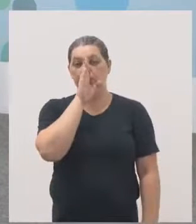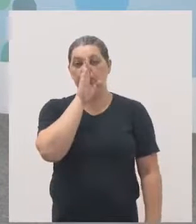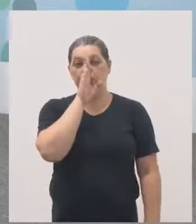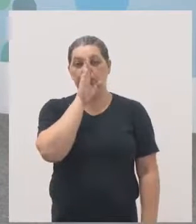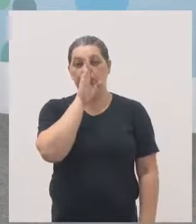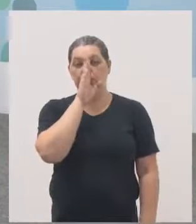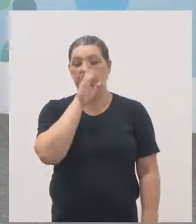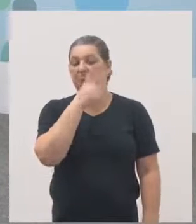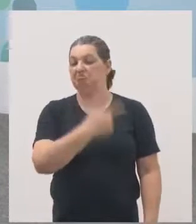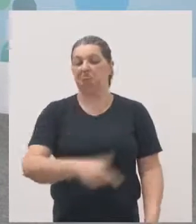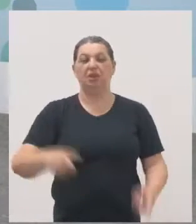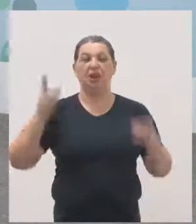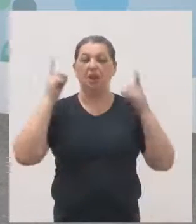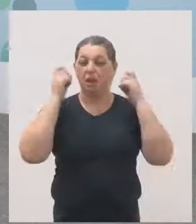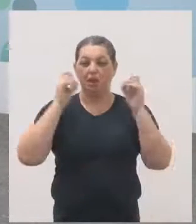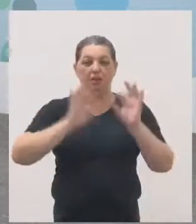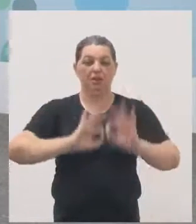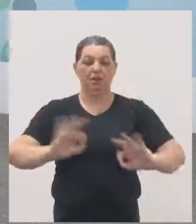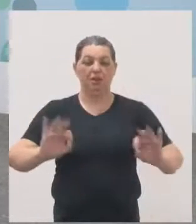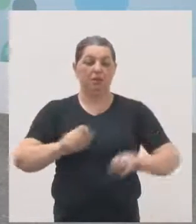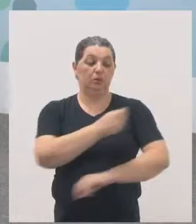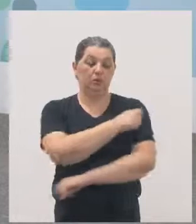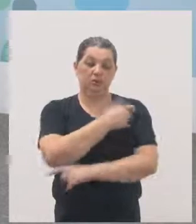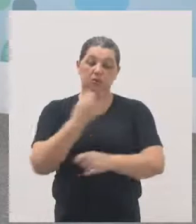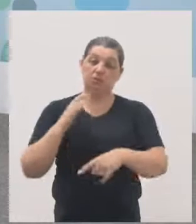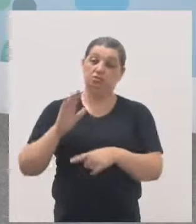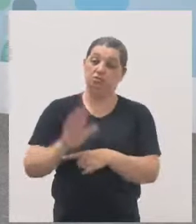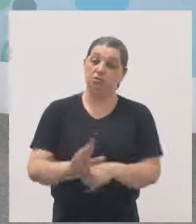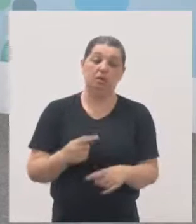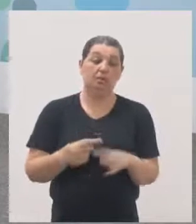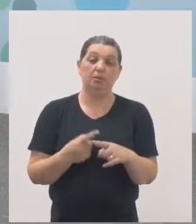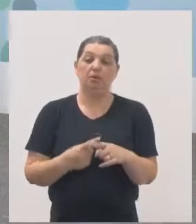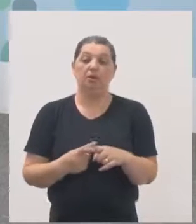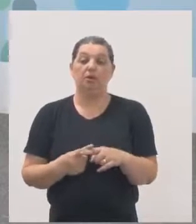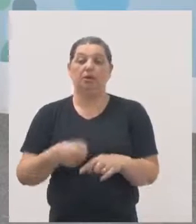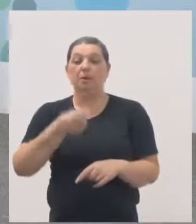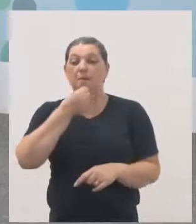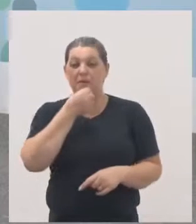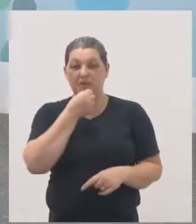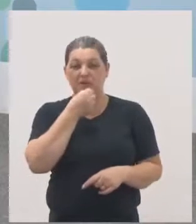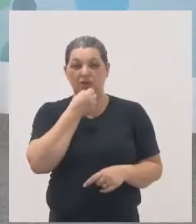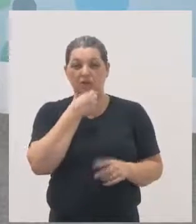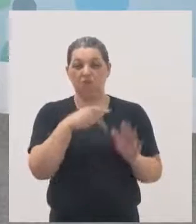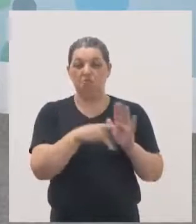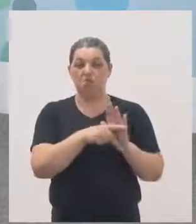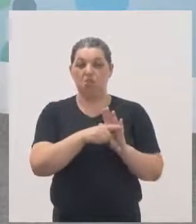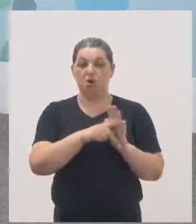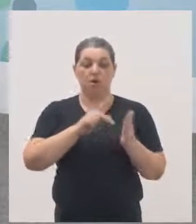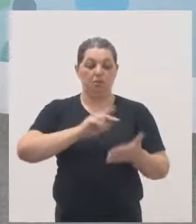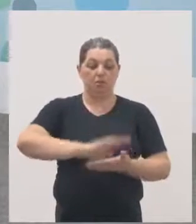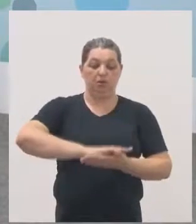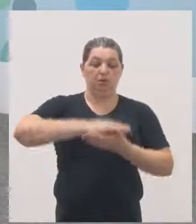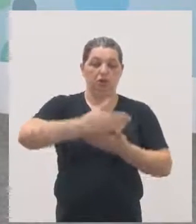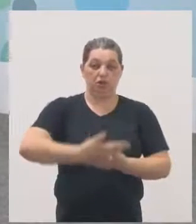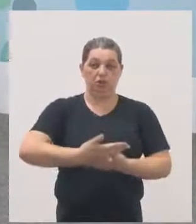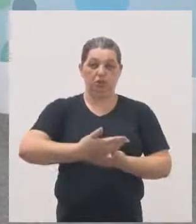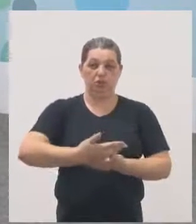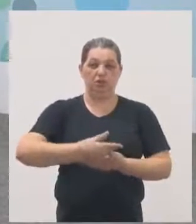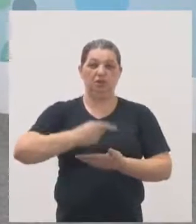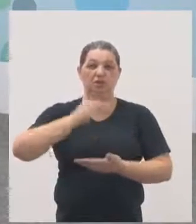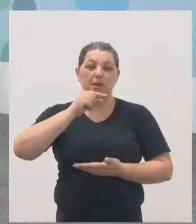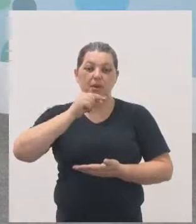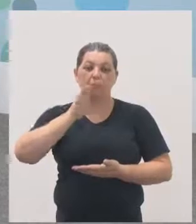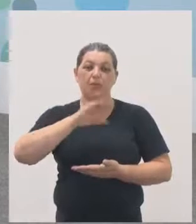silenciosa, os alunos vão ter que colaborar bastante, porque o microfone do notebook, ele faz a captação